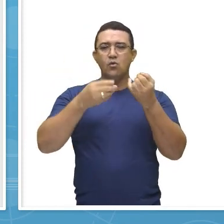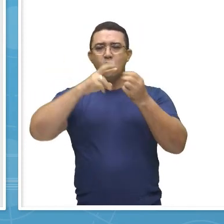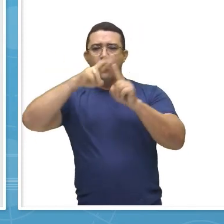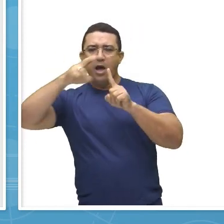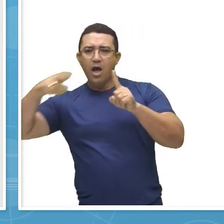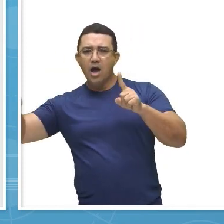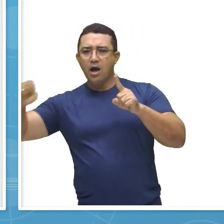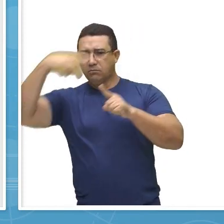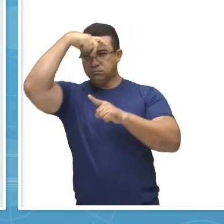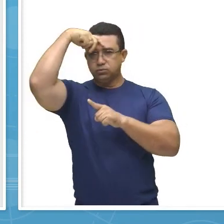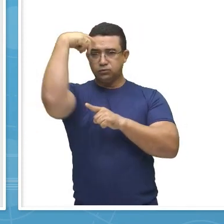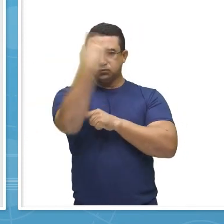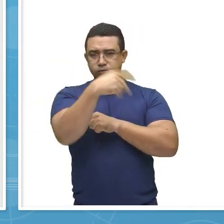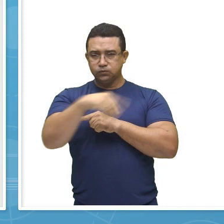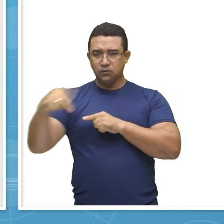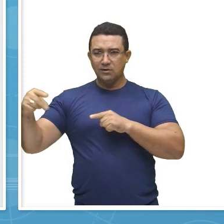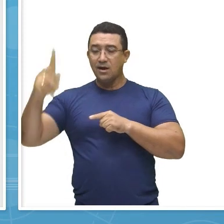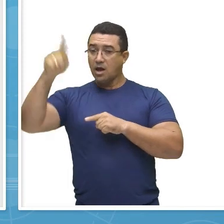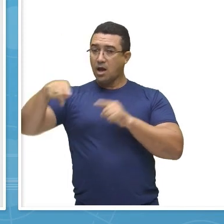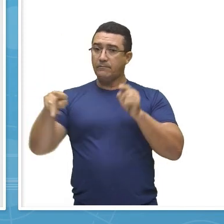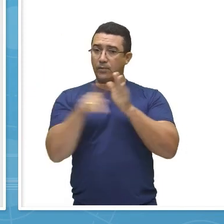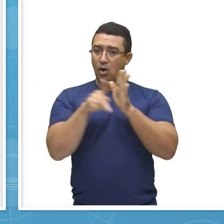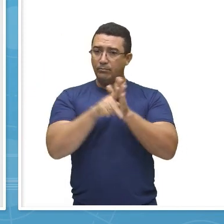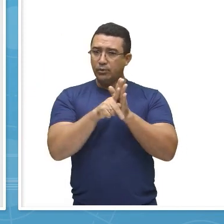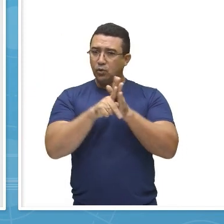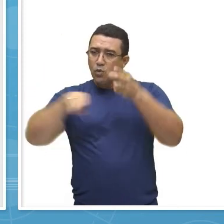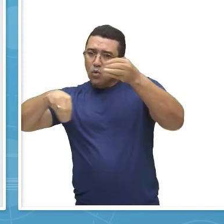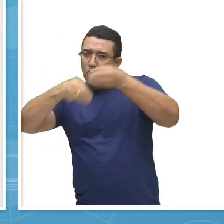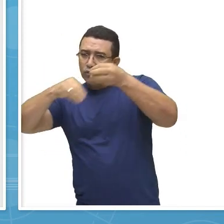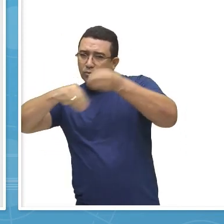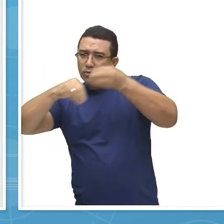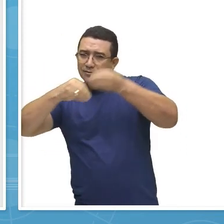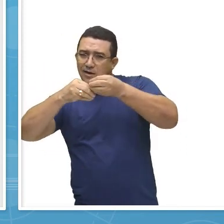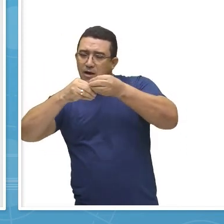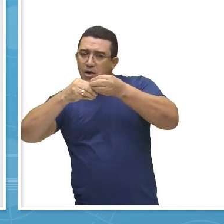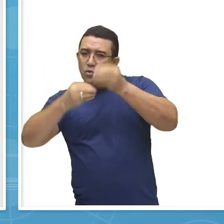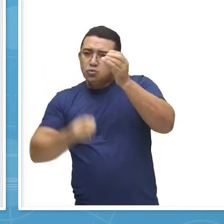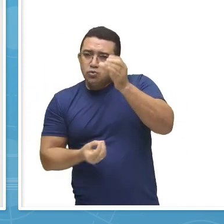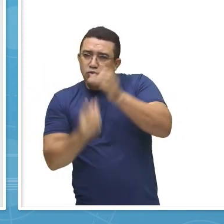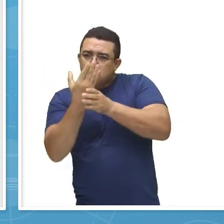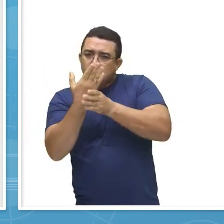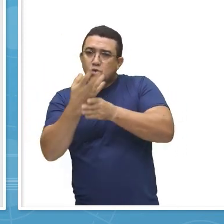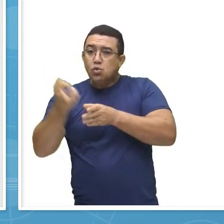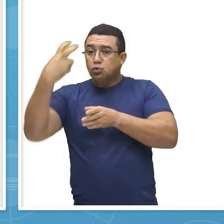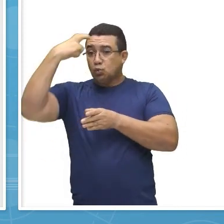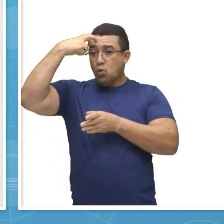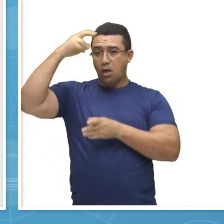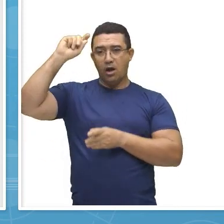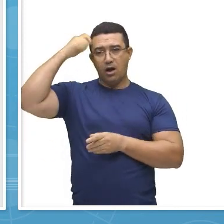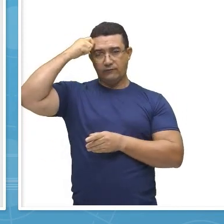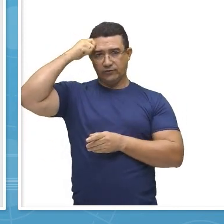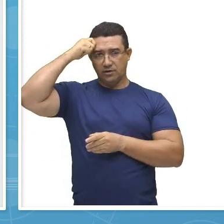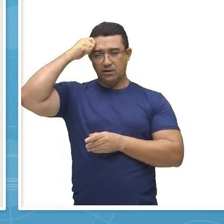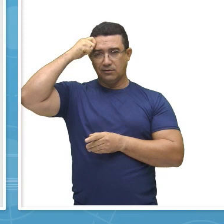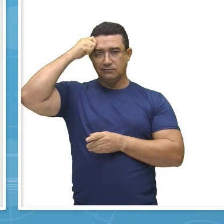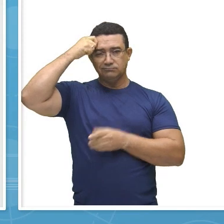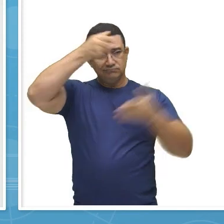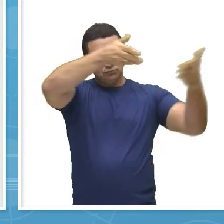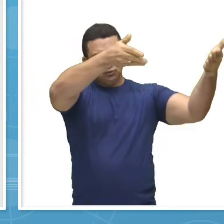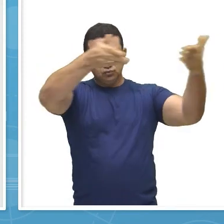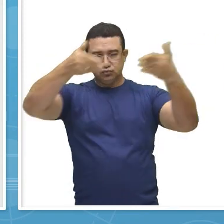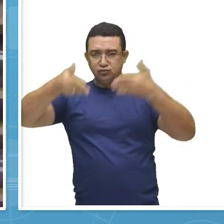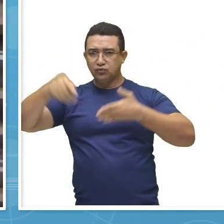justamente contribuições de onde? Contribuições de origem africana, que foram trazidas para o